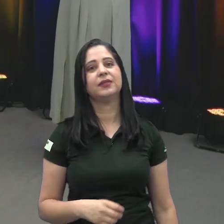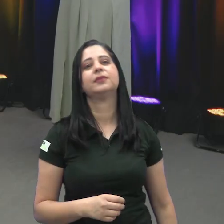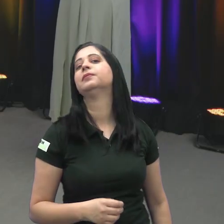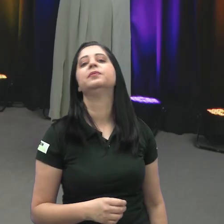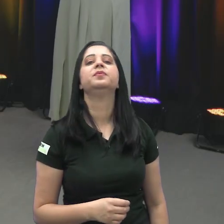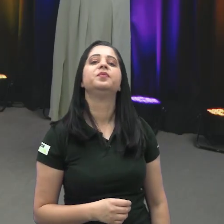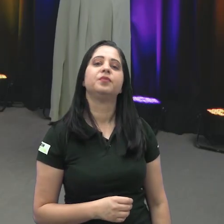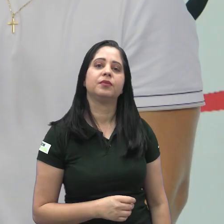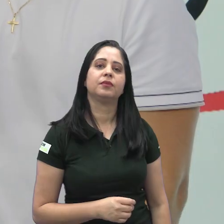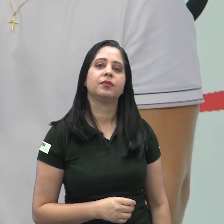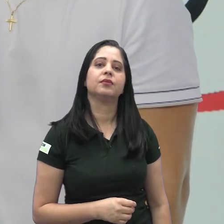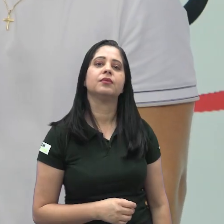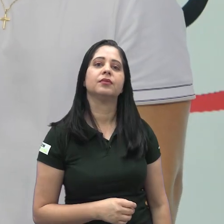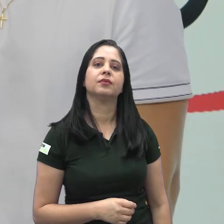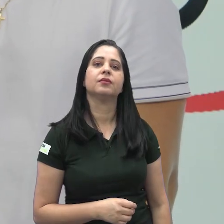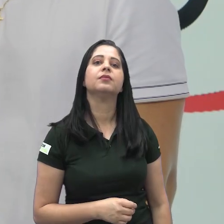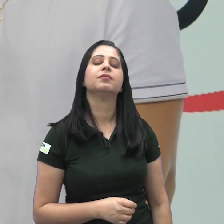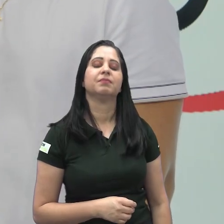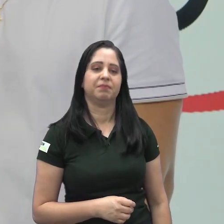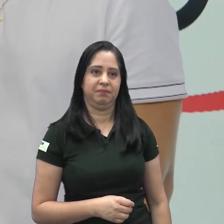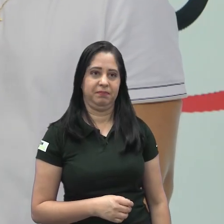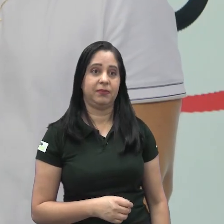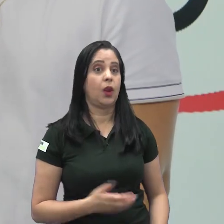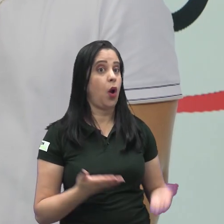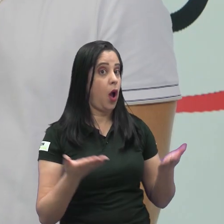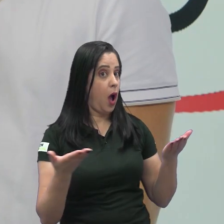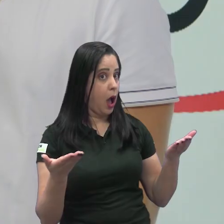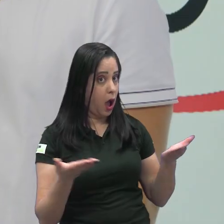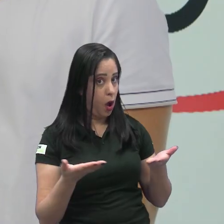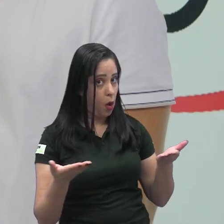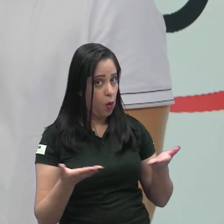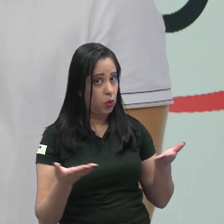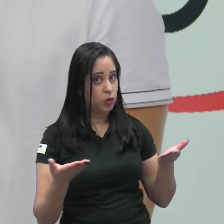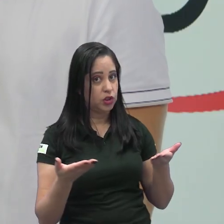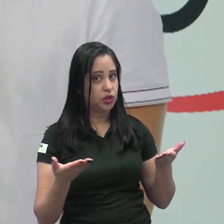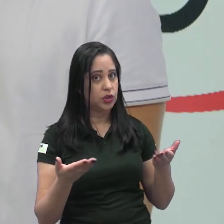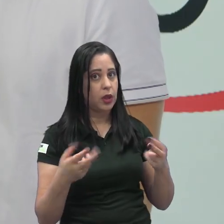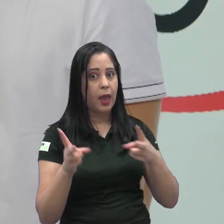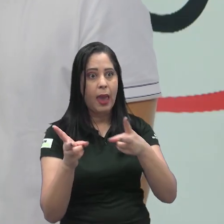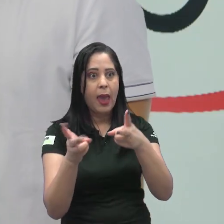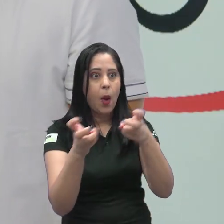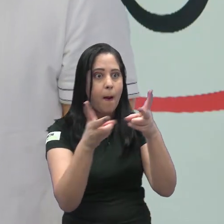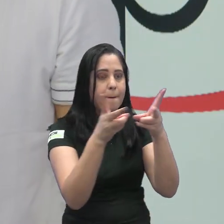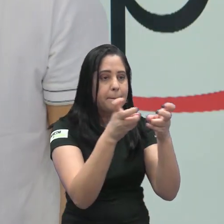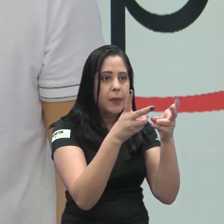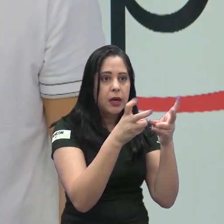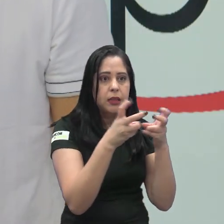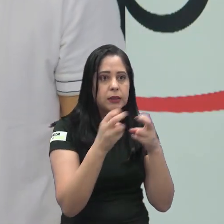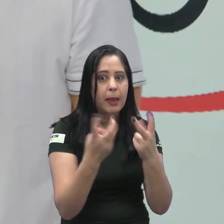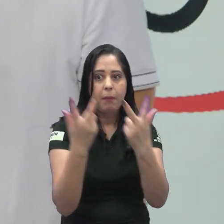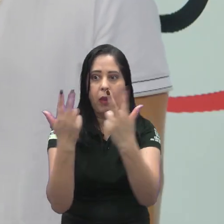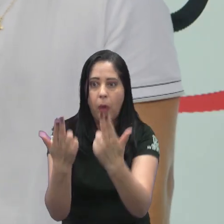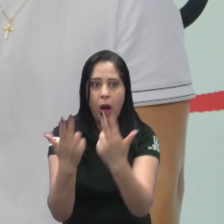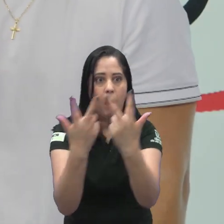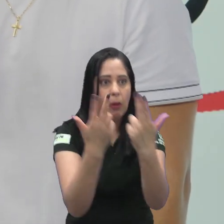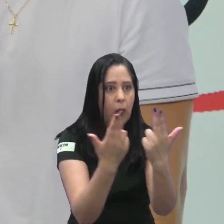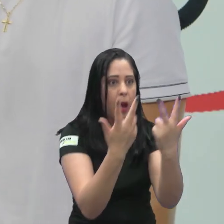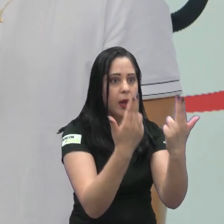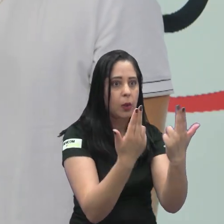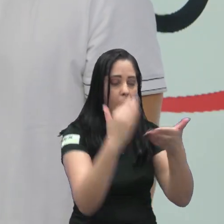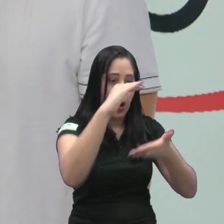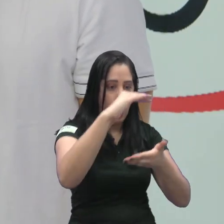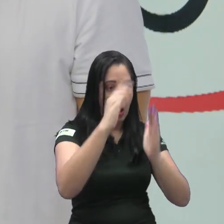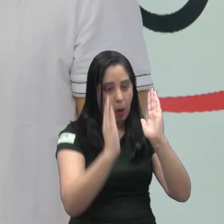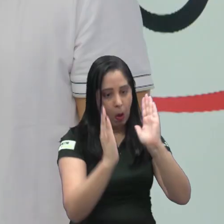Eu acho que é mais a continuação do que eu estava falando, porque hoje em dia a gente vê muito tudo igual, muito quadradinho. Então, o